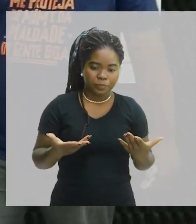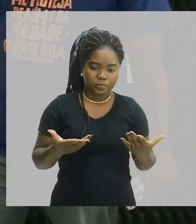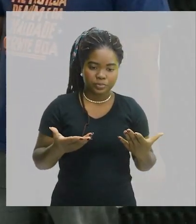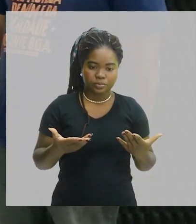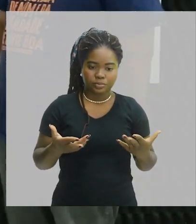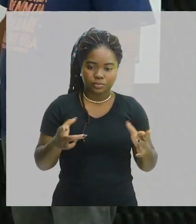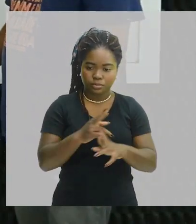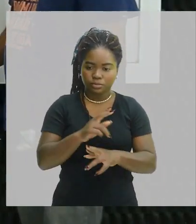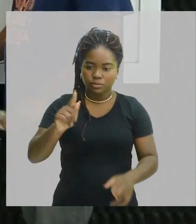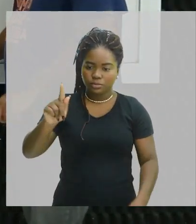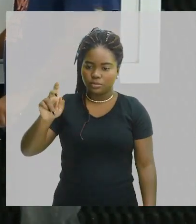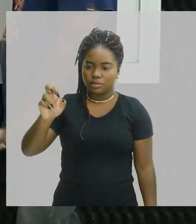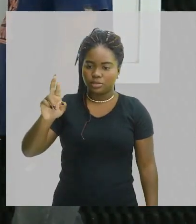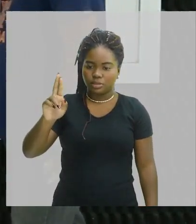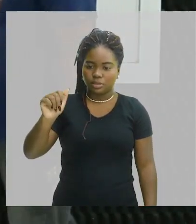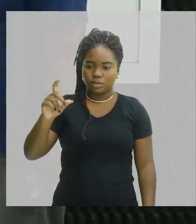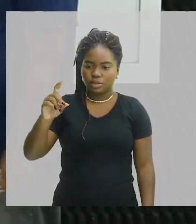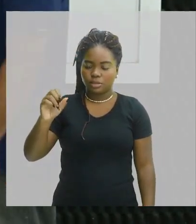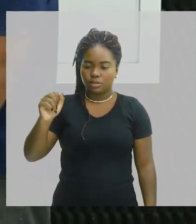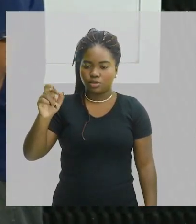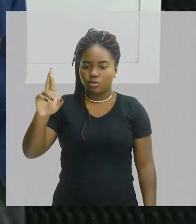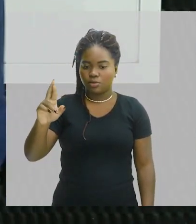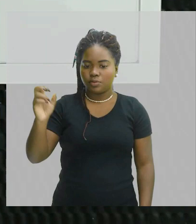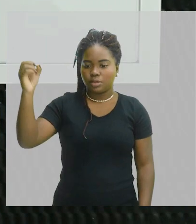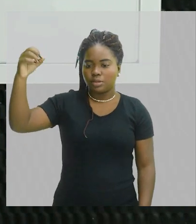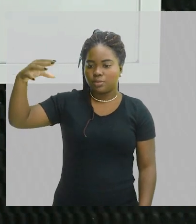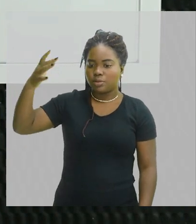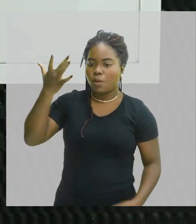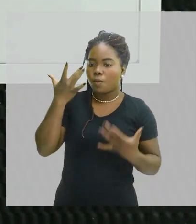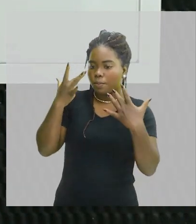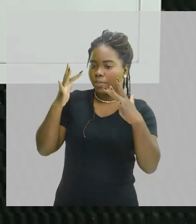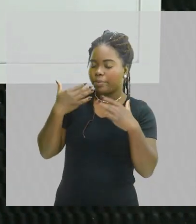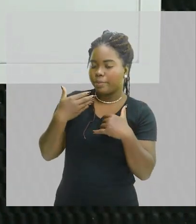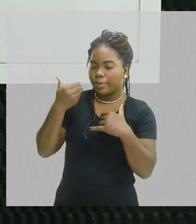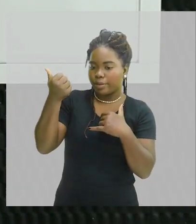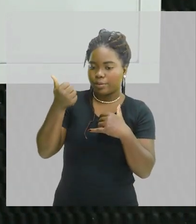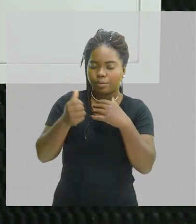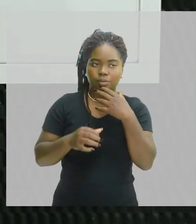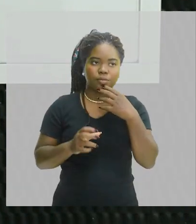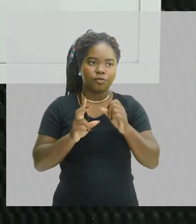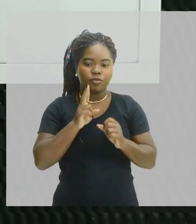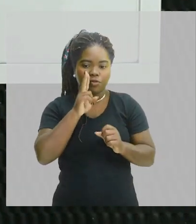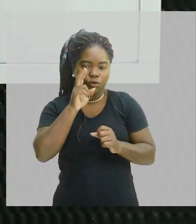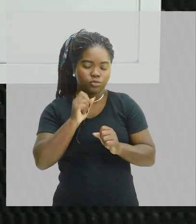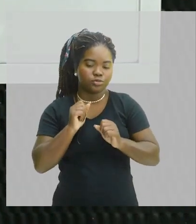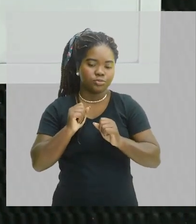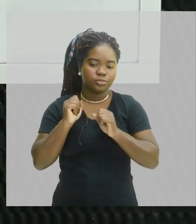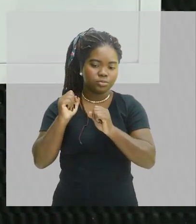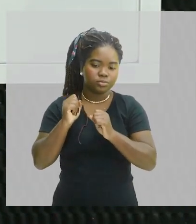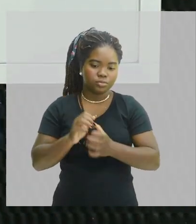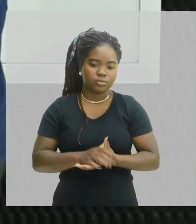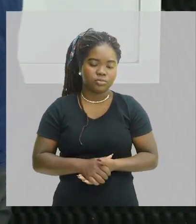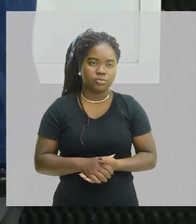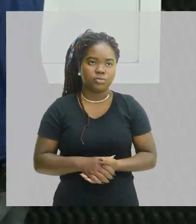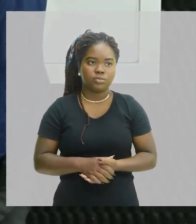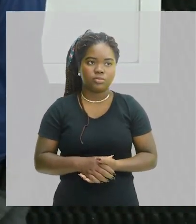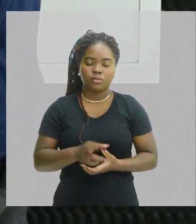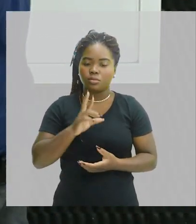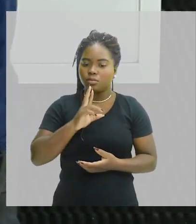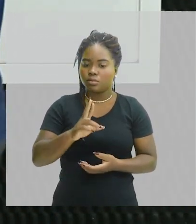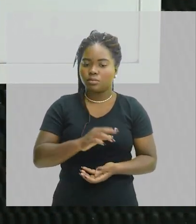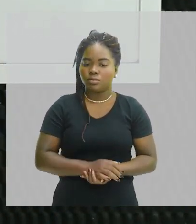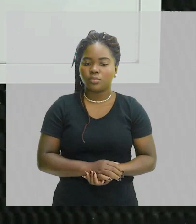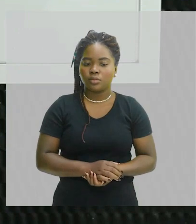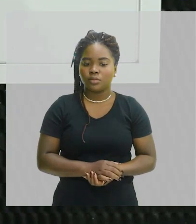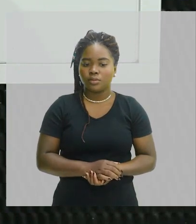faz com que a lâmpada produza um brilho maior, certo? Bom, então vamos lá. Nós temos